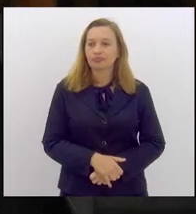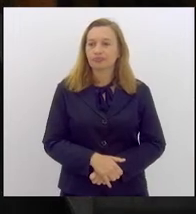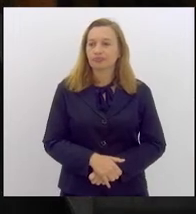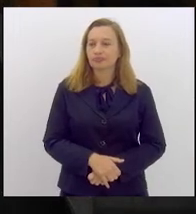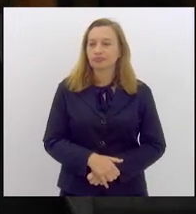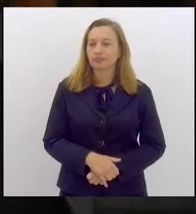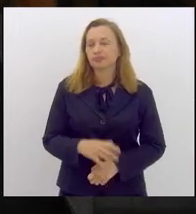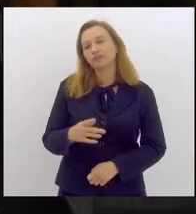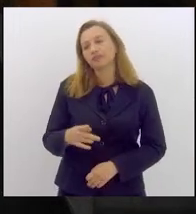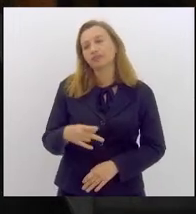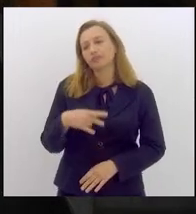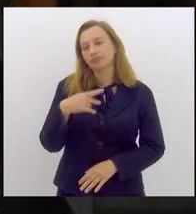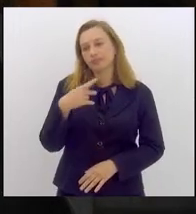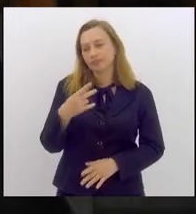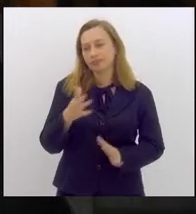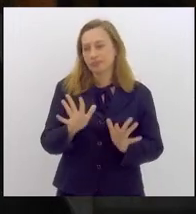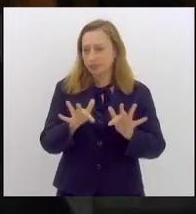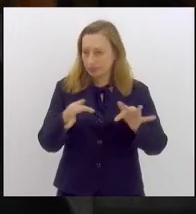sintético,